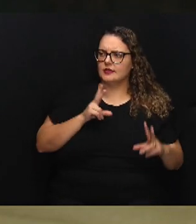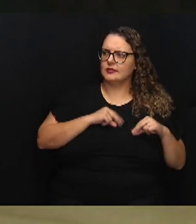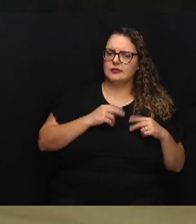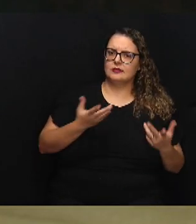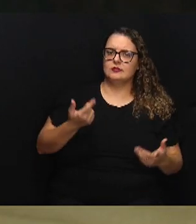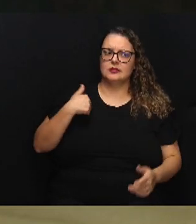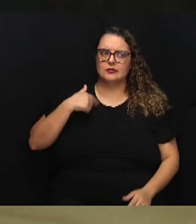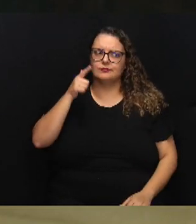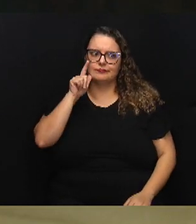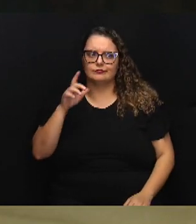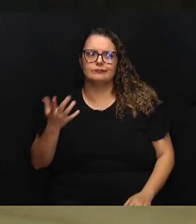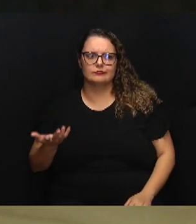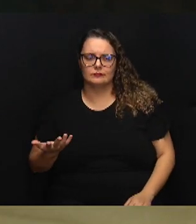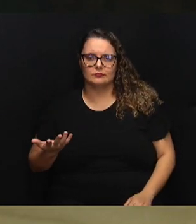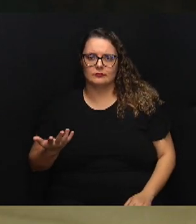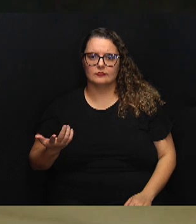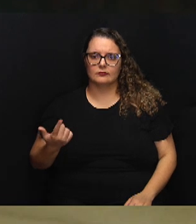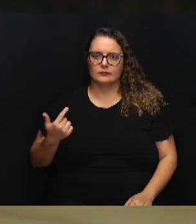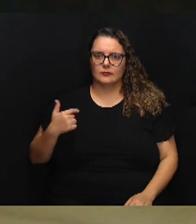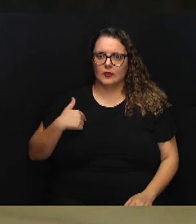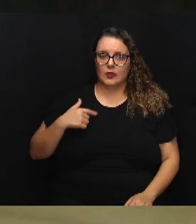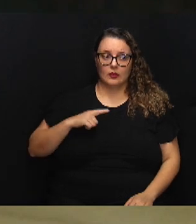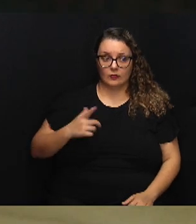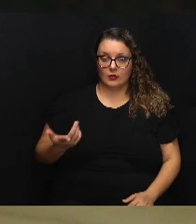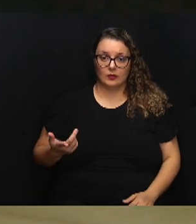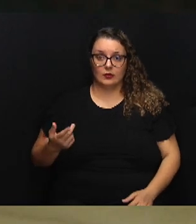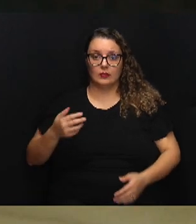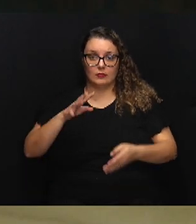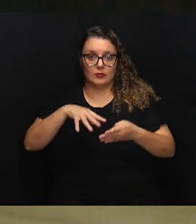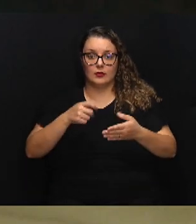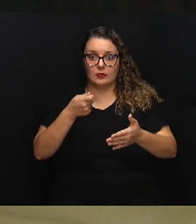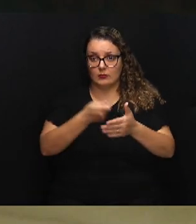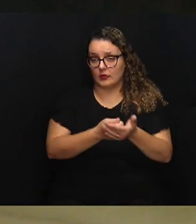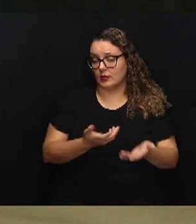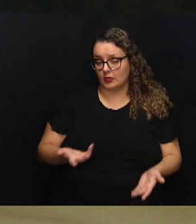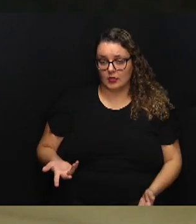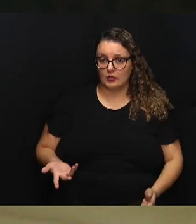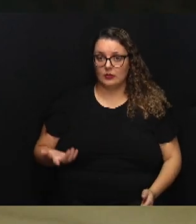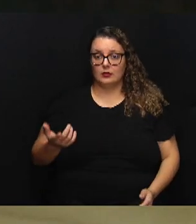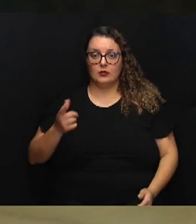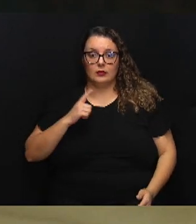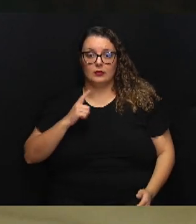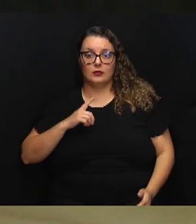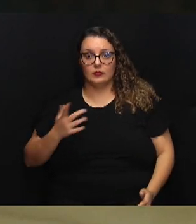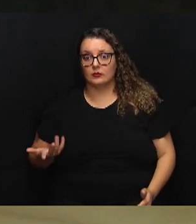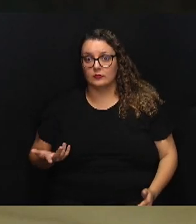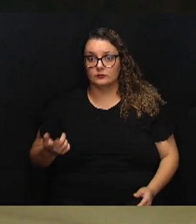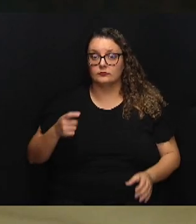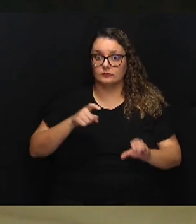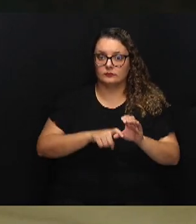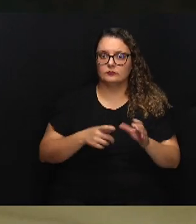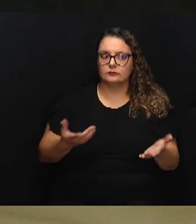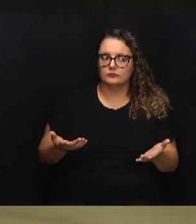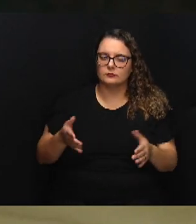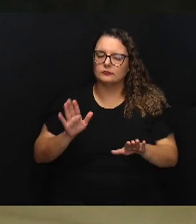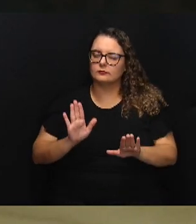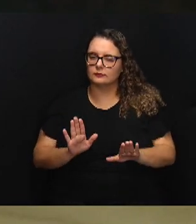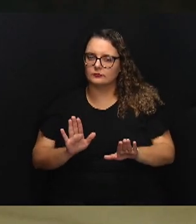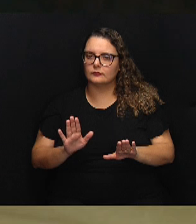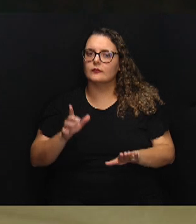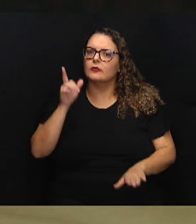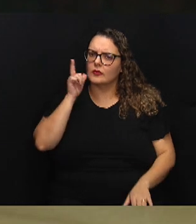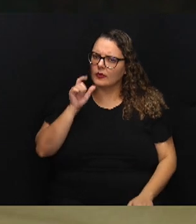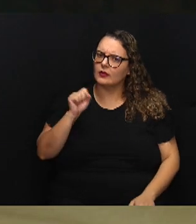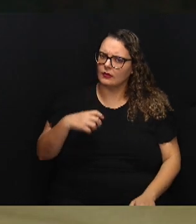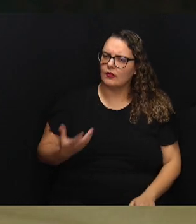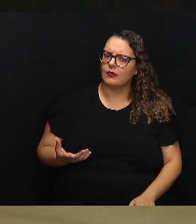não consigo, né? Eu tenho as minhas contas para pagar, as minhas pendências, mas espera aí, claro que você